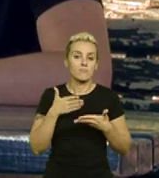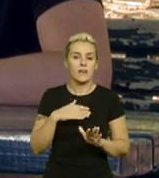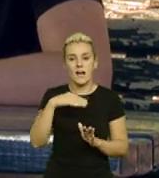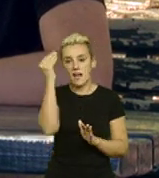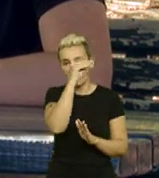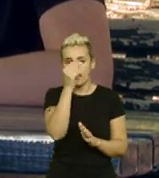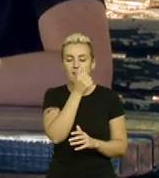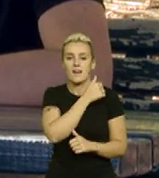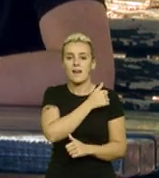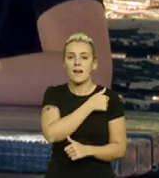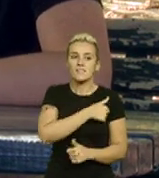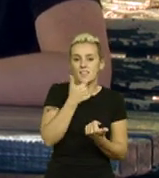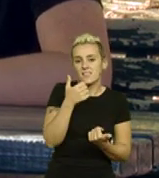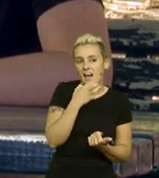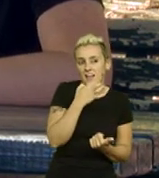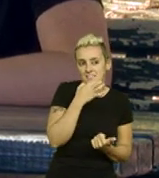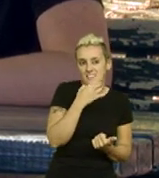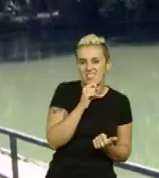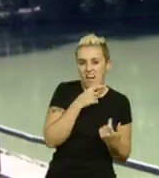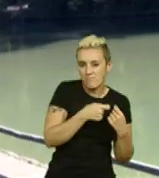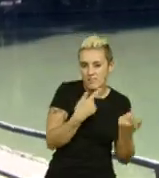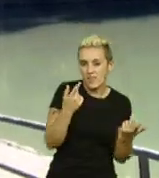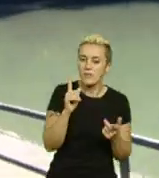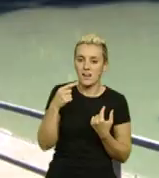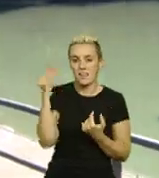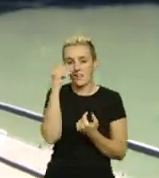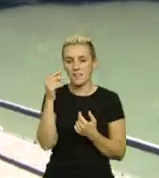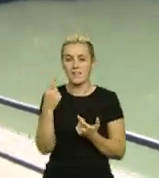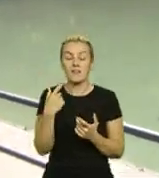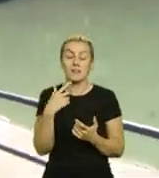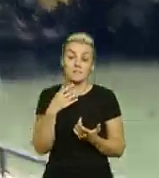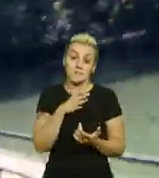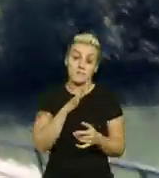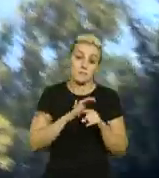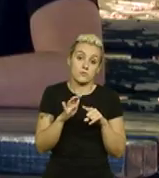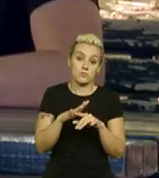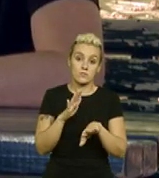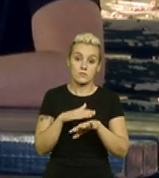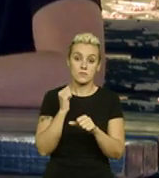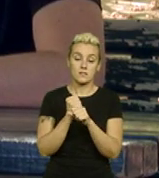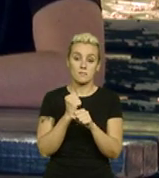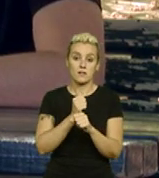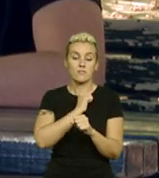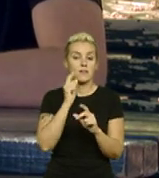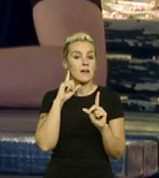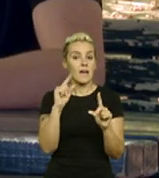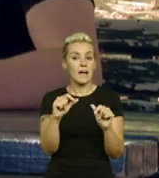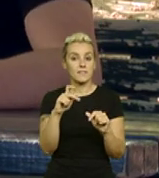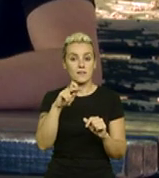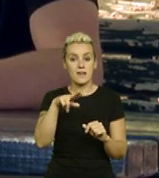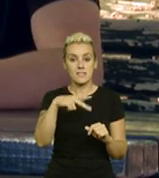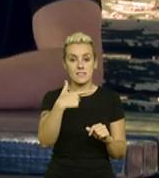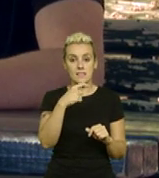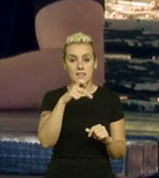e urbana como rural como vai tomar felizmente o trabalho que eu tenho nada três